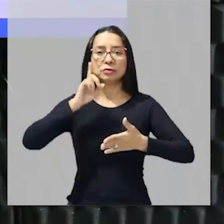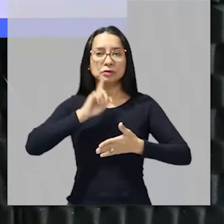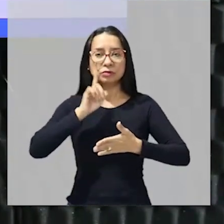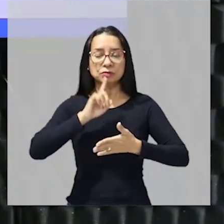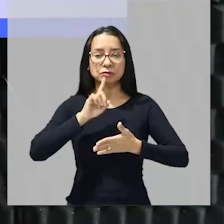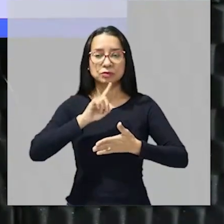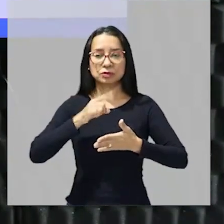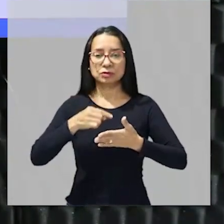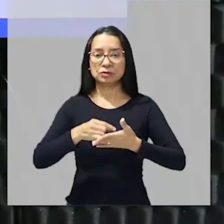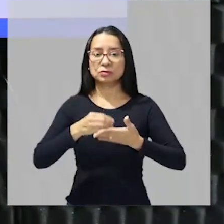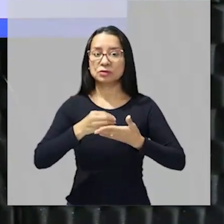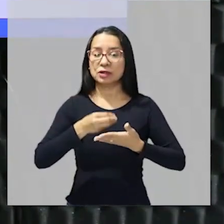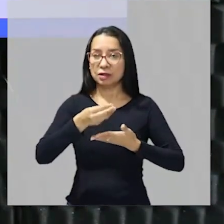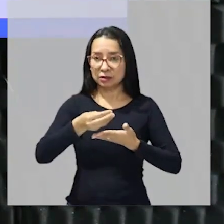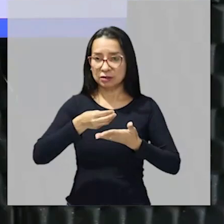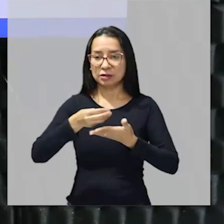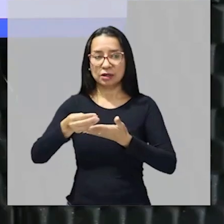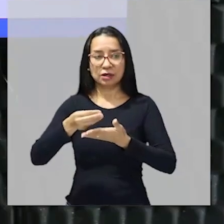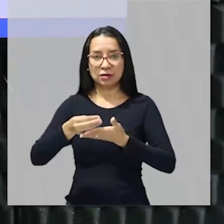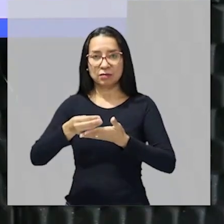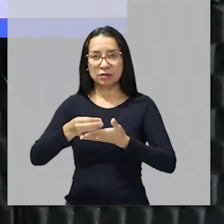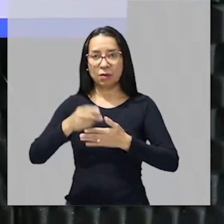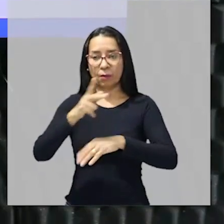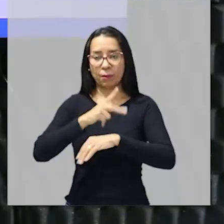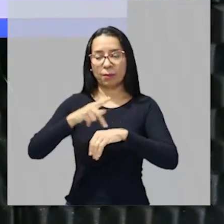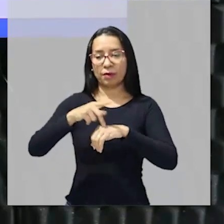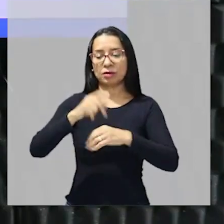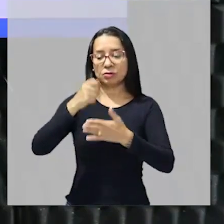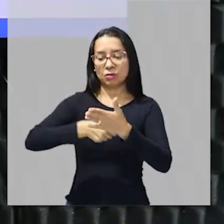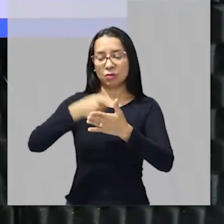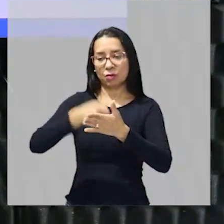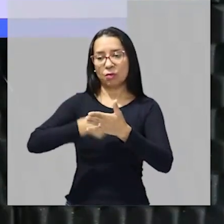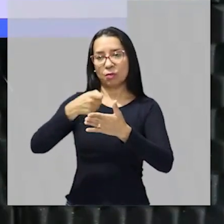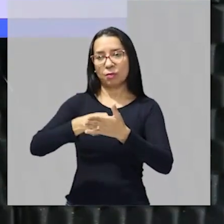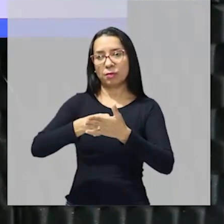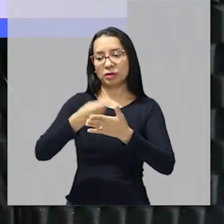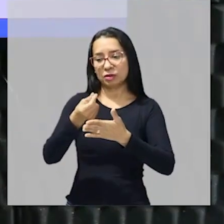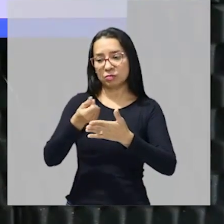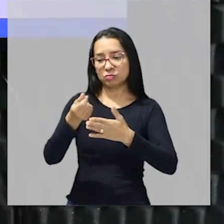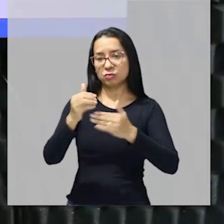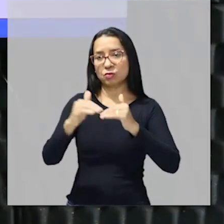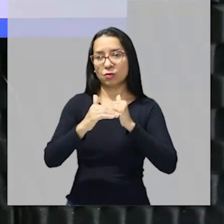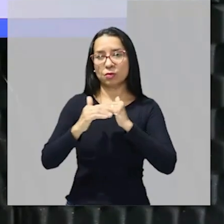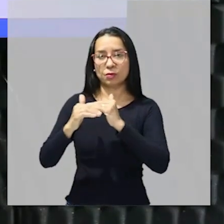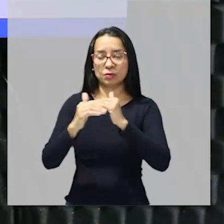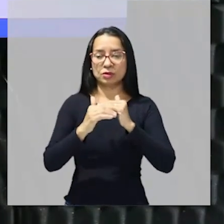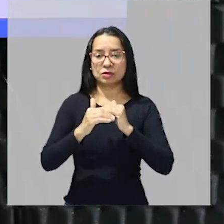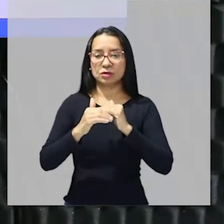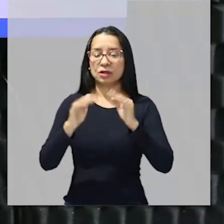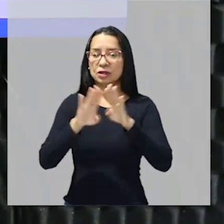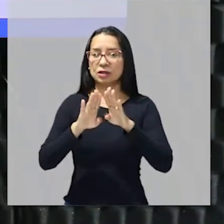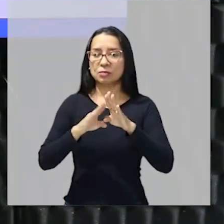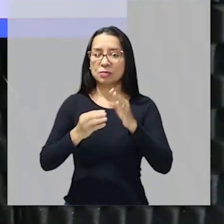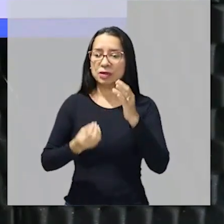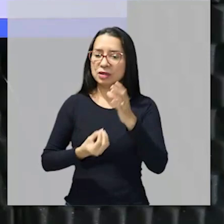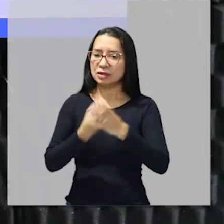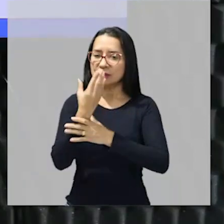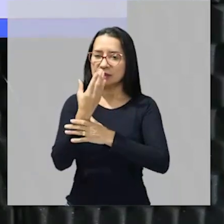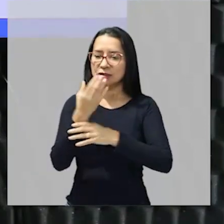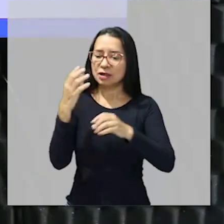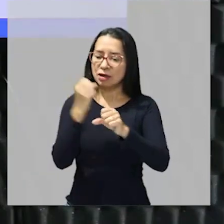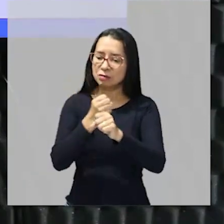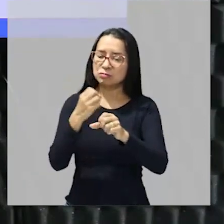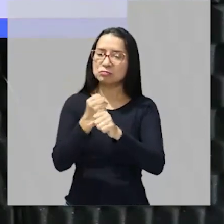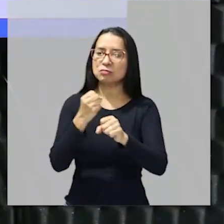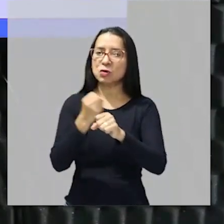para países combater o comunismo era uma forma de criar também endividamento externo desse país. Como se vê aqui por parte da